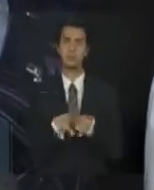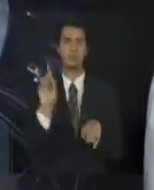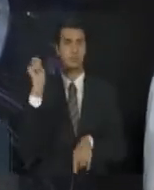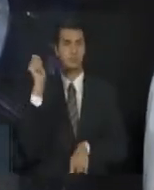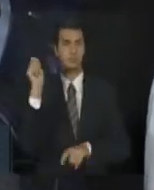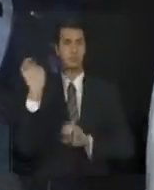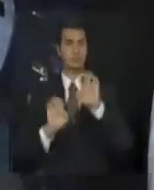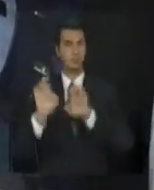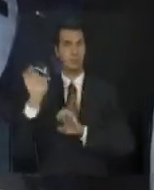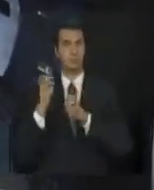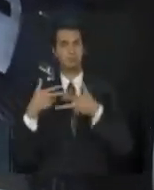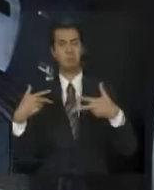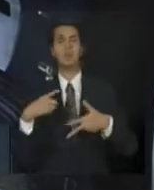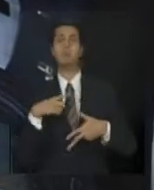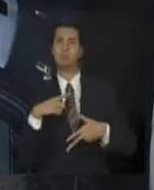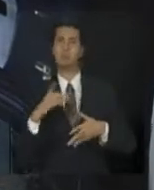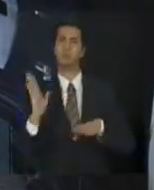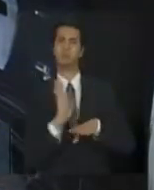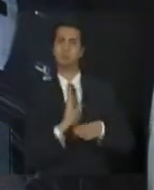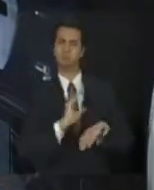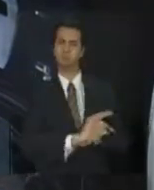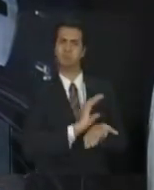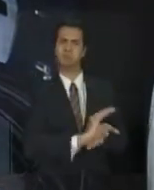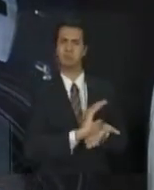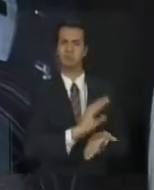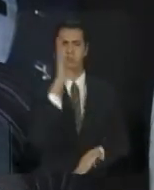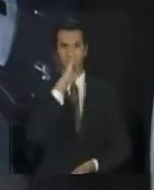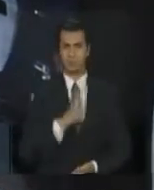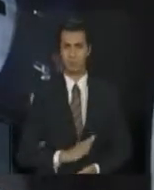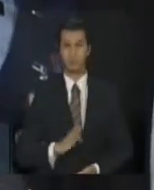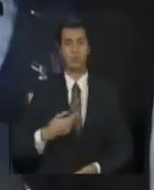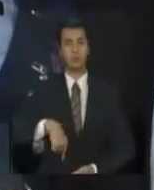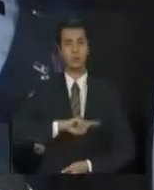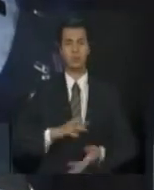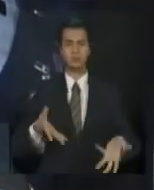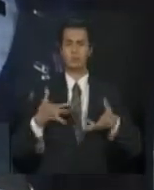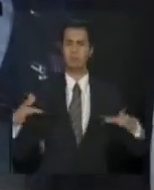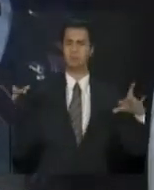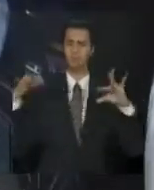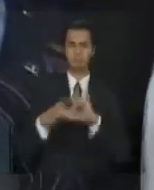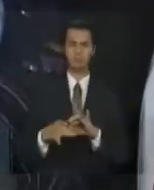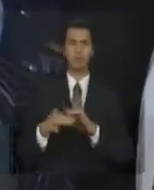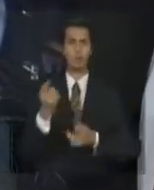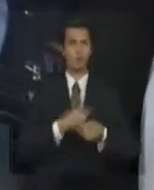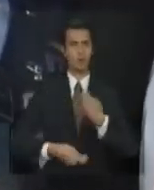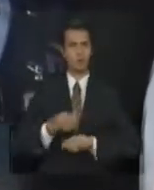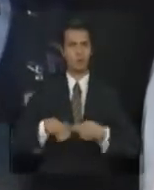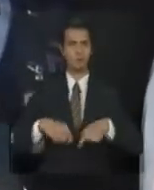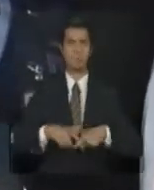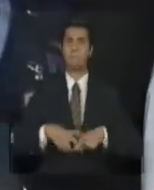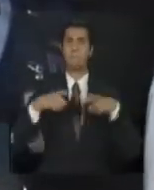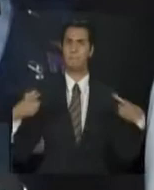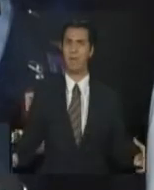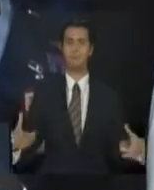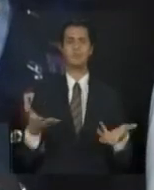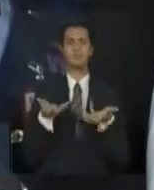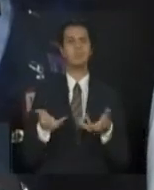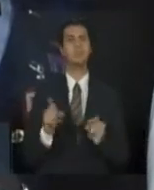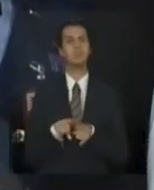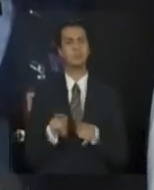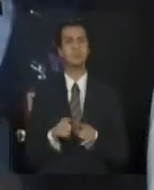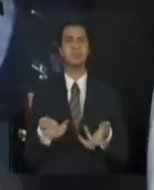só ampliar relações comerciais, nós queremos, sobretudo, construir cadeias que sejam complementares, que